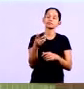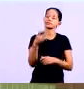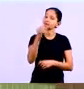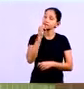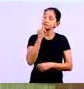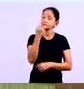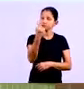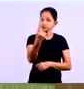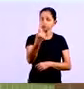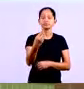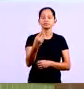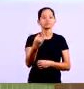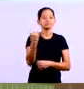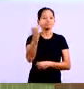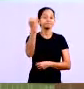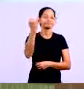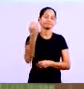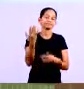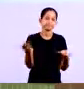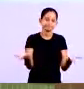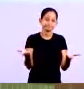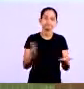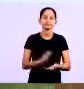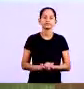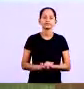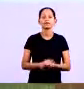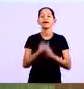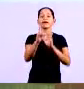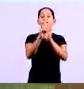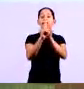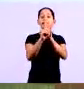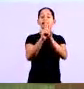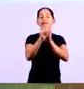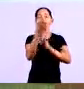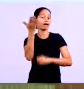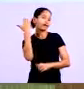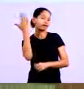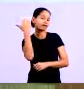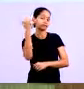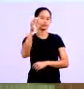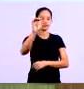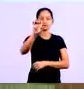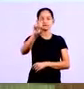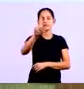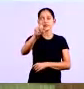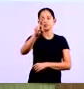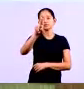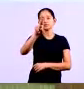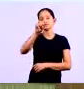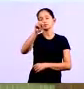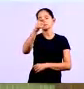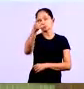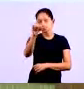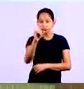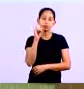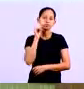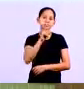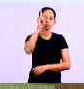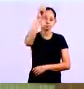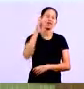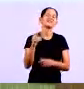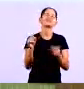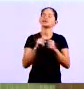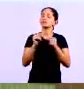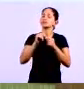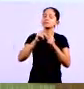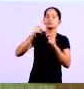queria comentar de ilusão tributária. A lei não falava nada e as pessoas começaram a fazer nos Estados Unidos e hoje a gente